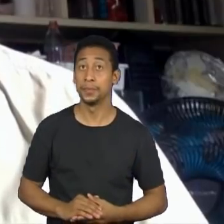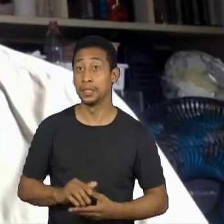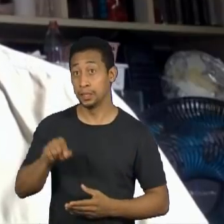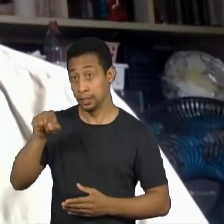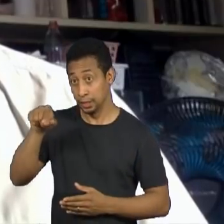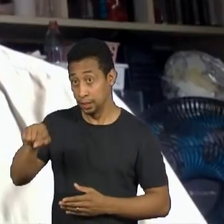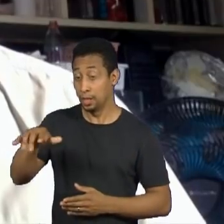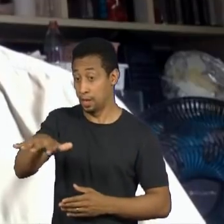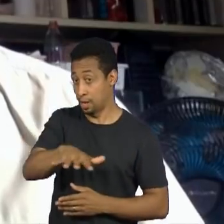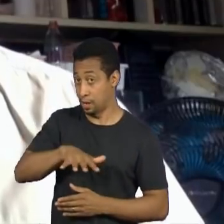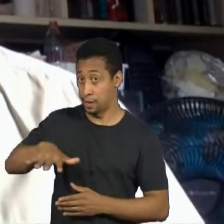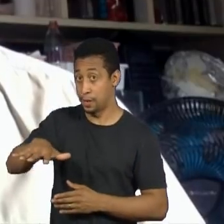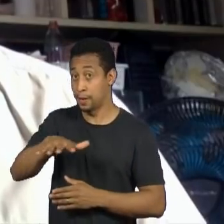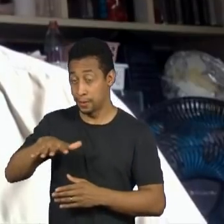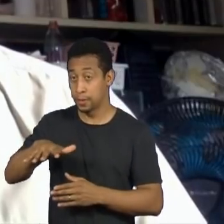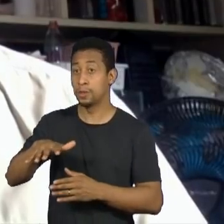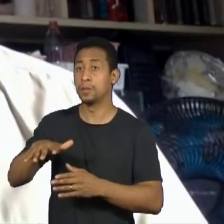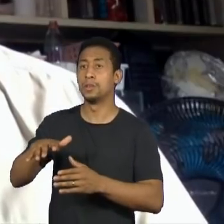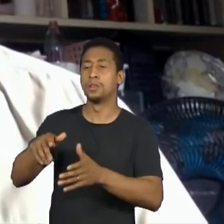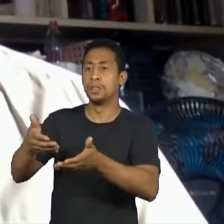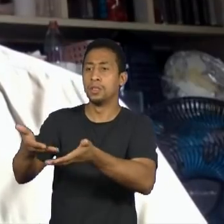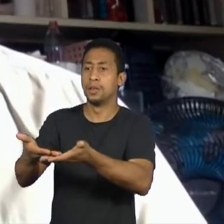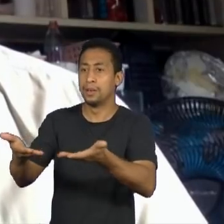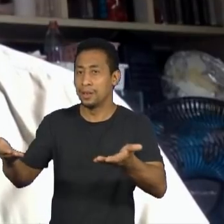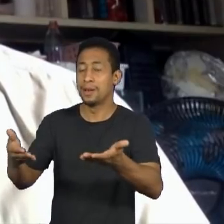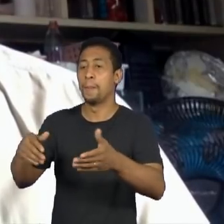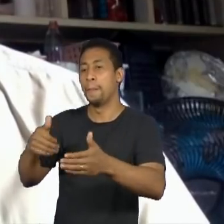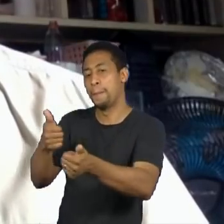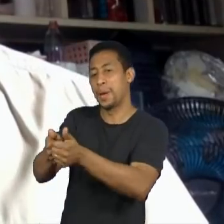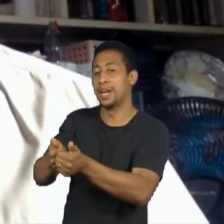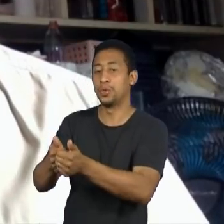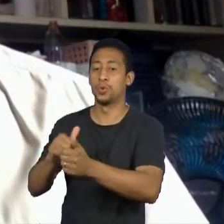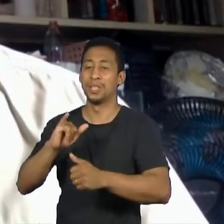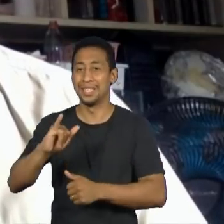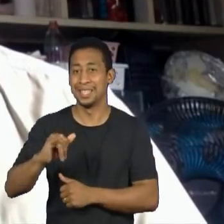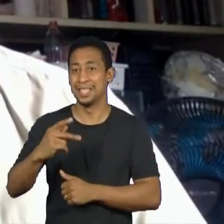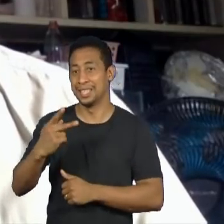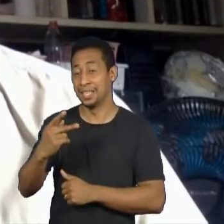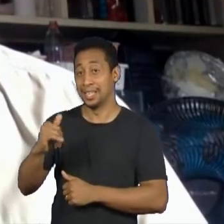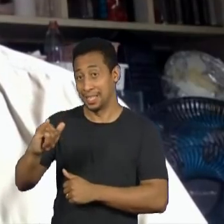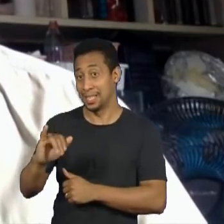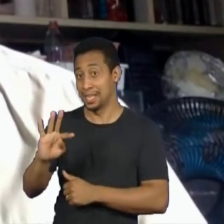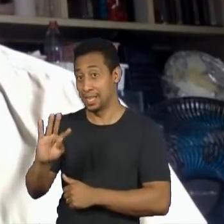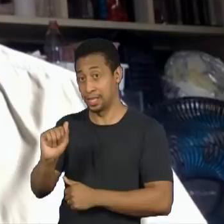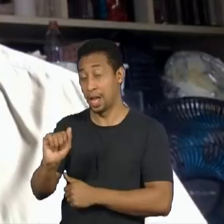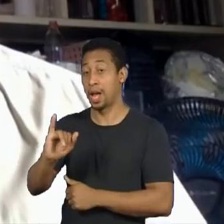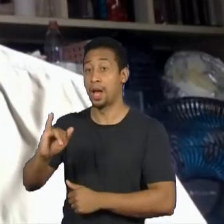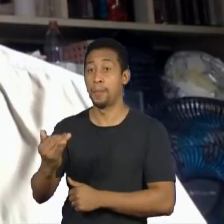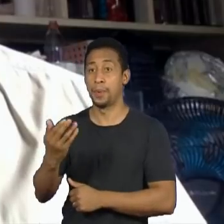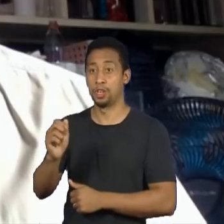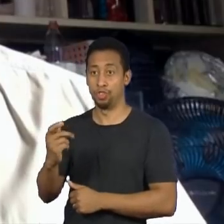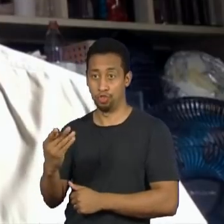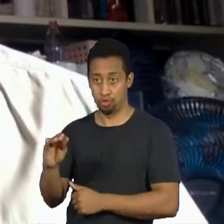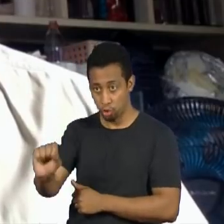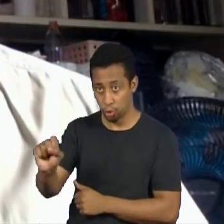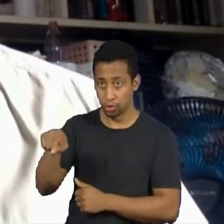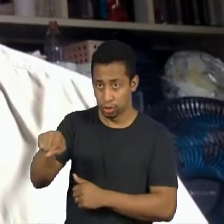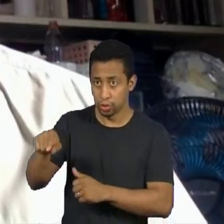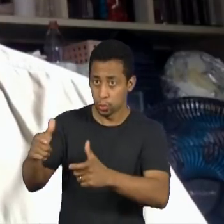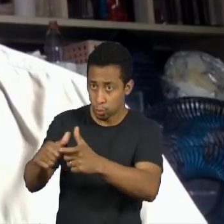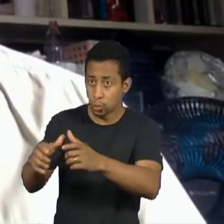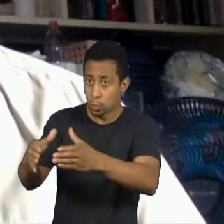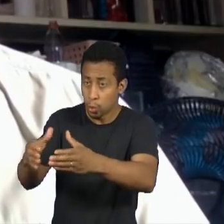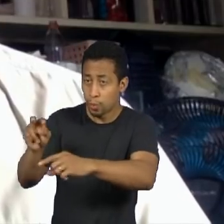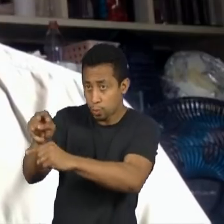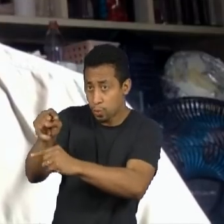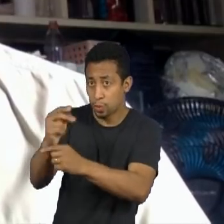são aquelas localizadas na província mineral do Tapajós. Isso é uma área de preservação ambiental